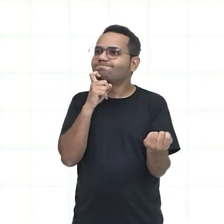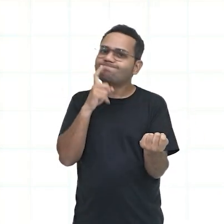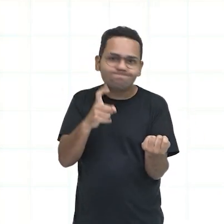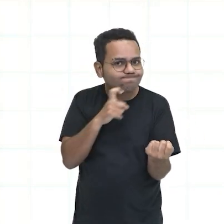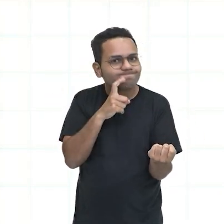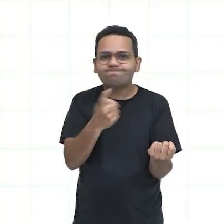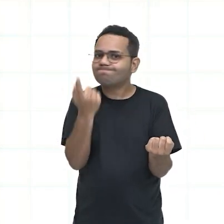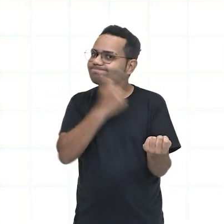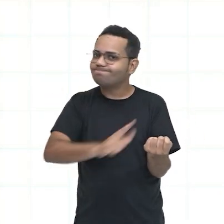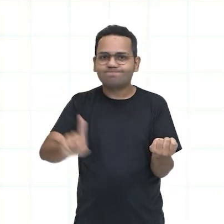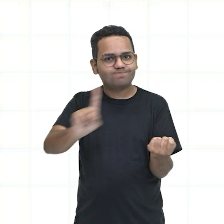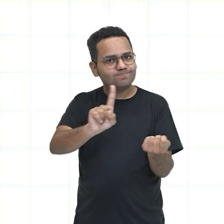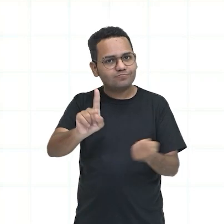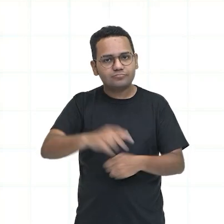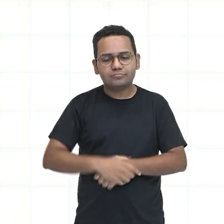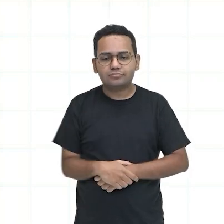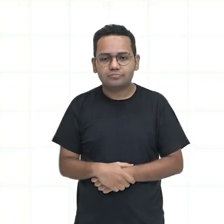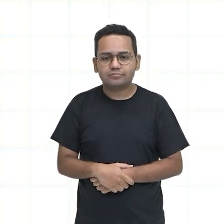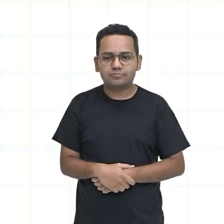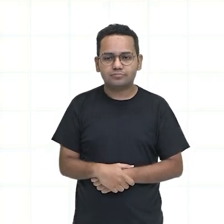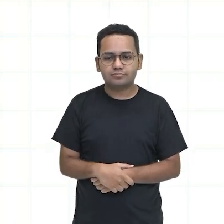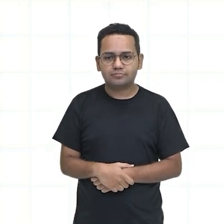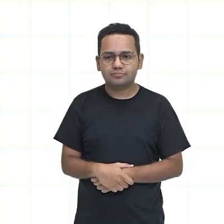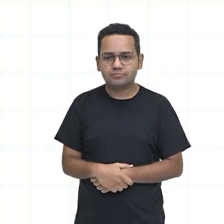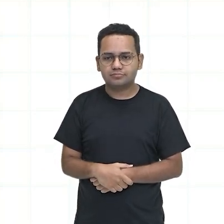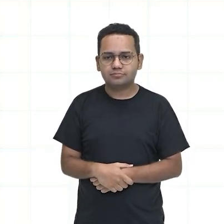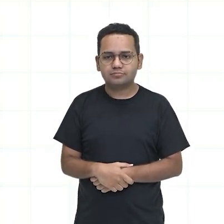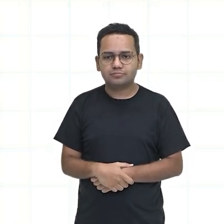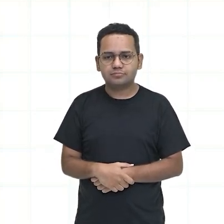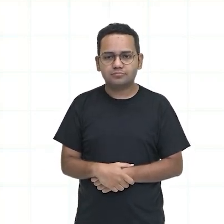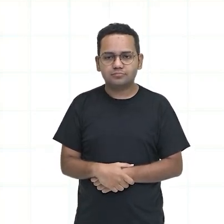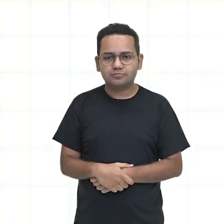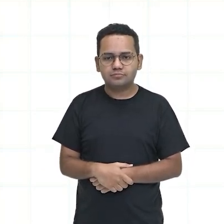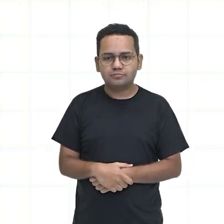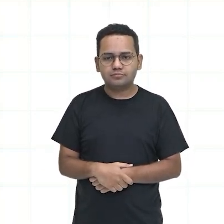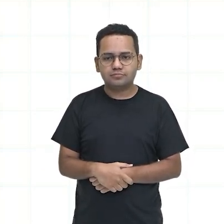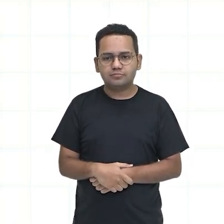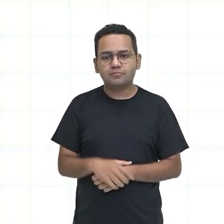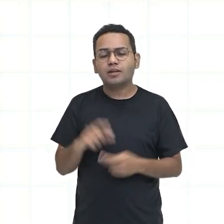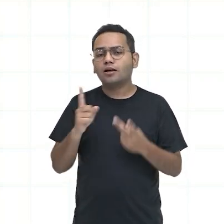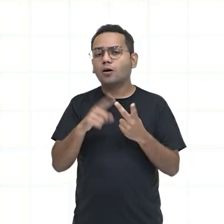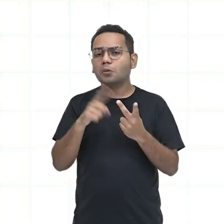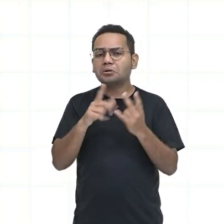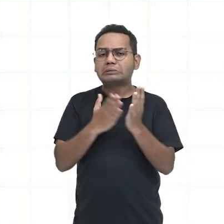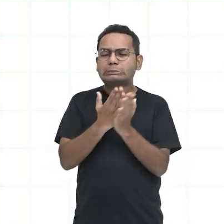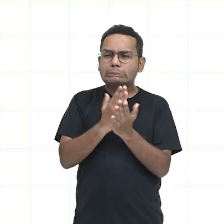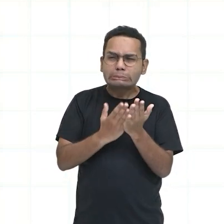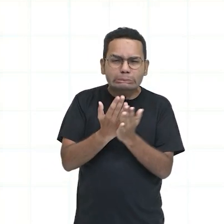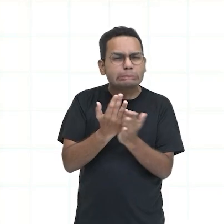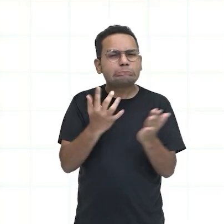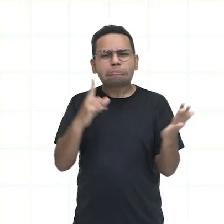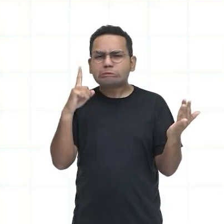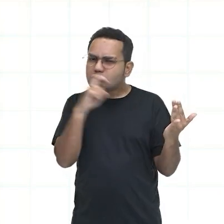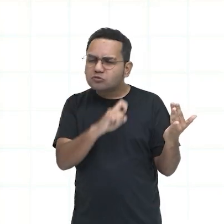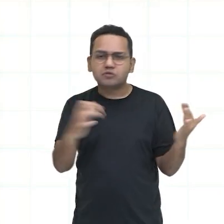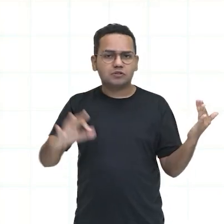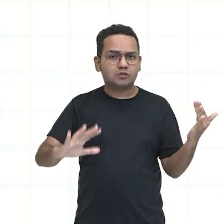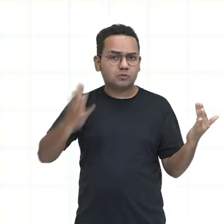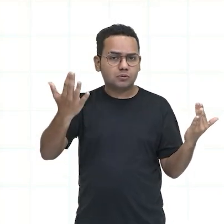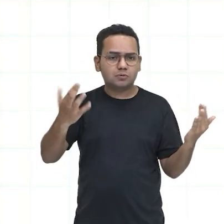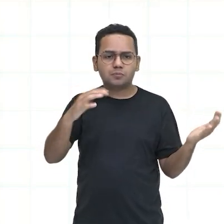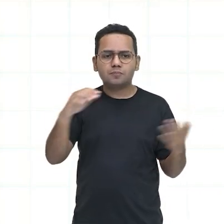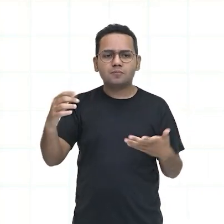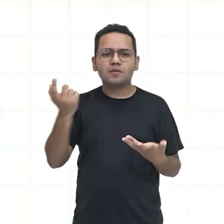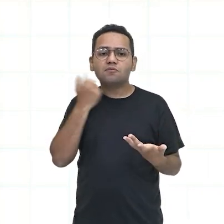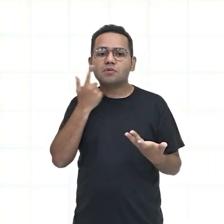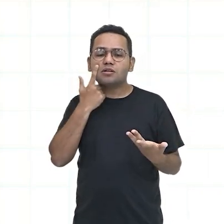chances de acontecer são quase reais, tá? Então ela descreve situações muito improváveis ou quase impossíveis de acontecerem. Qual é a